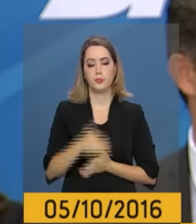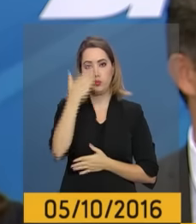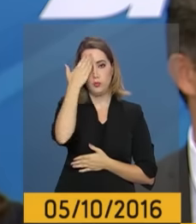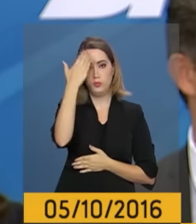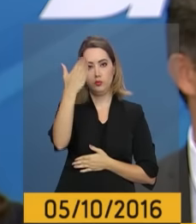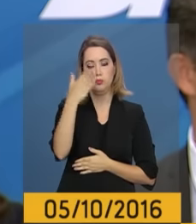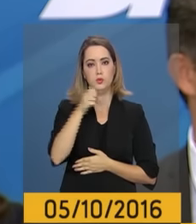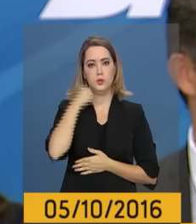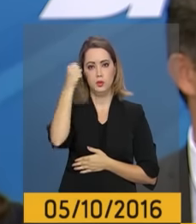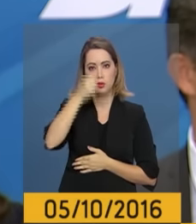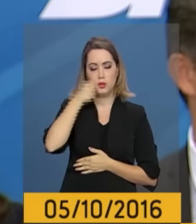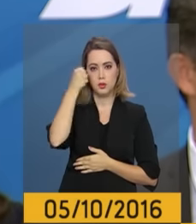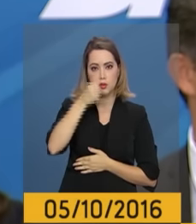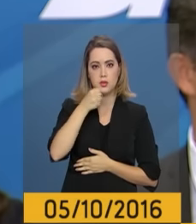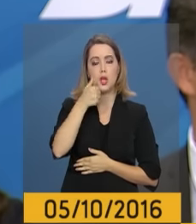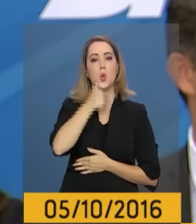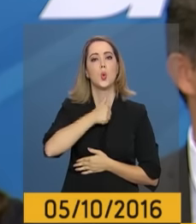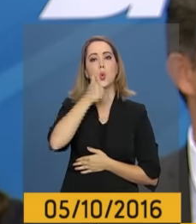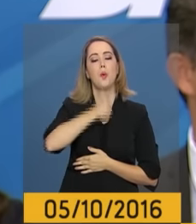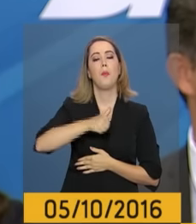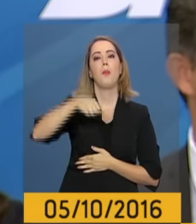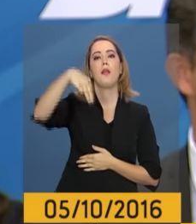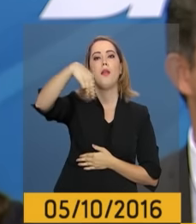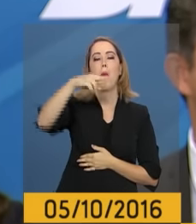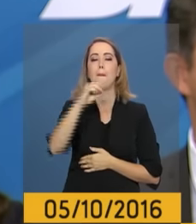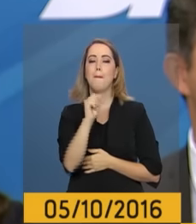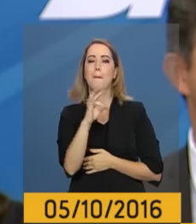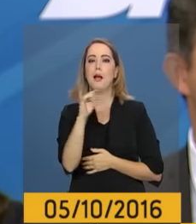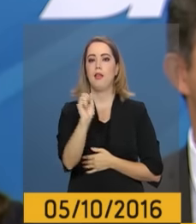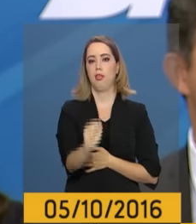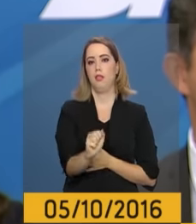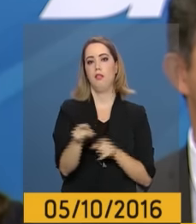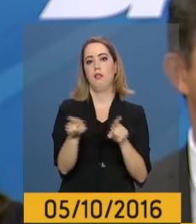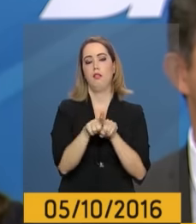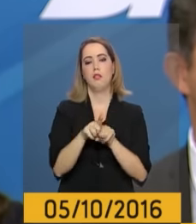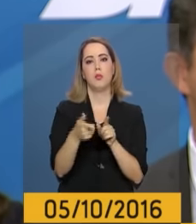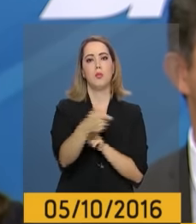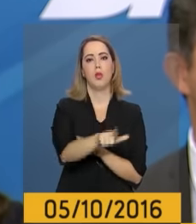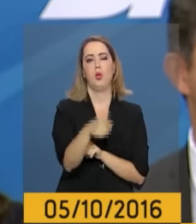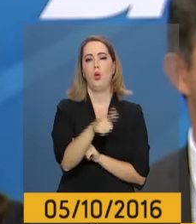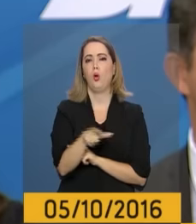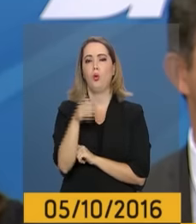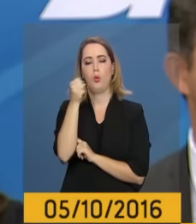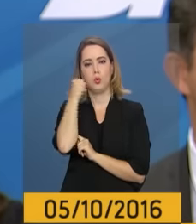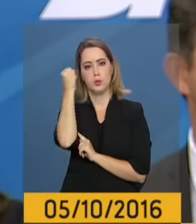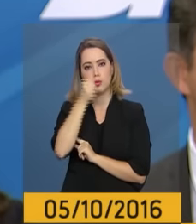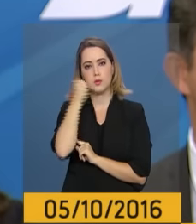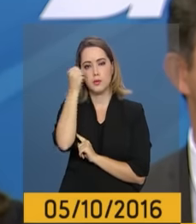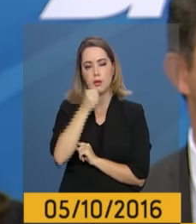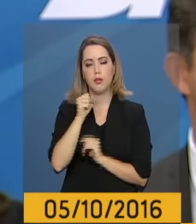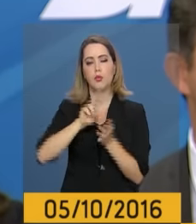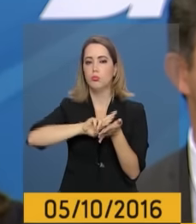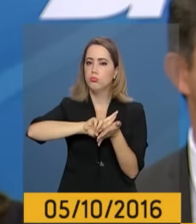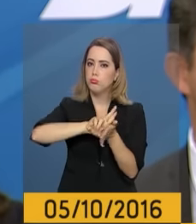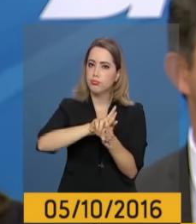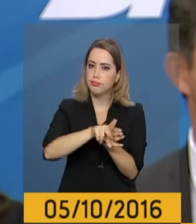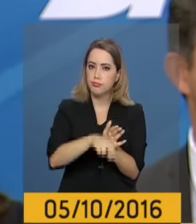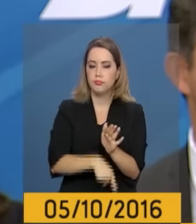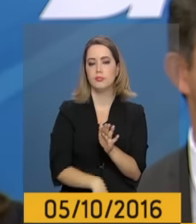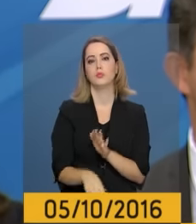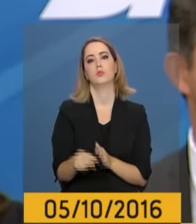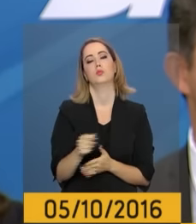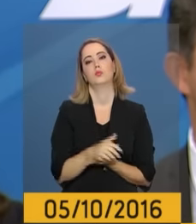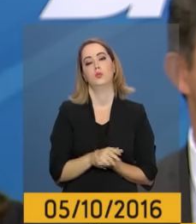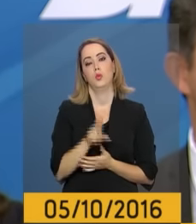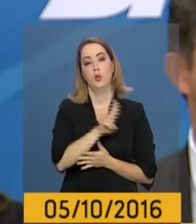Agradeço aos senadores Marta Suplicy, Valdemir Mocca, Romero Jucá, que eu já citei, Cidinho Santos,